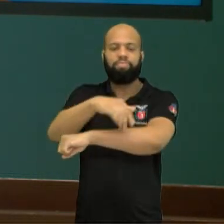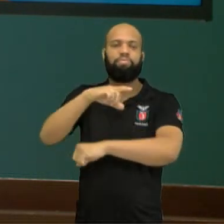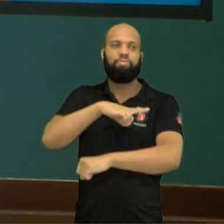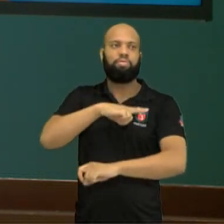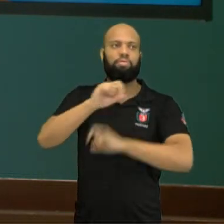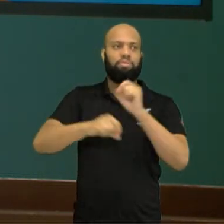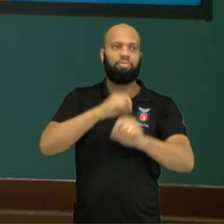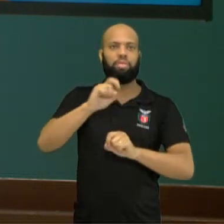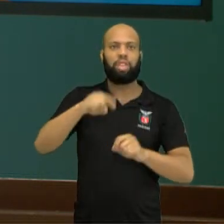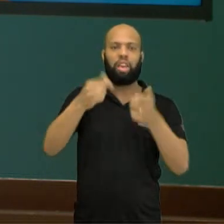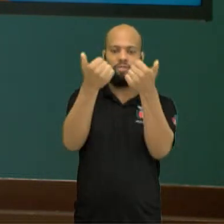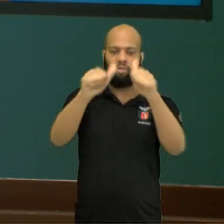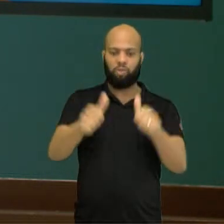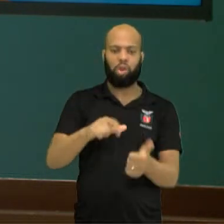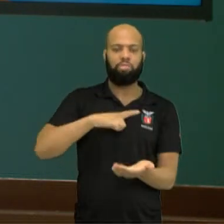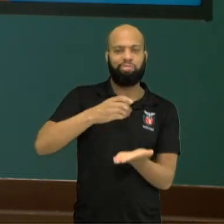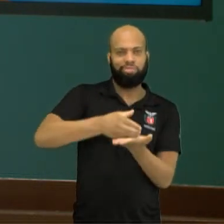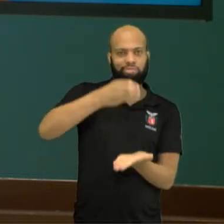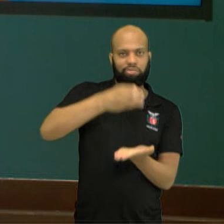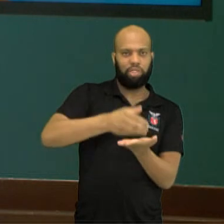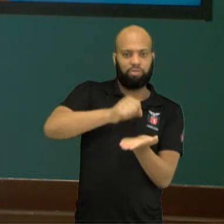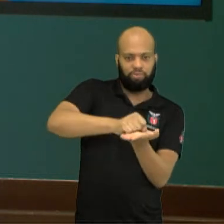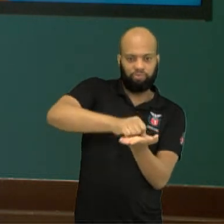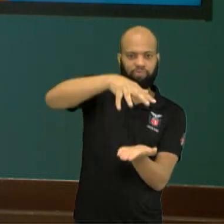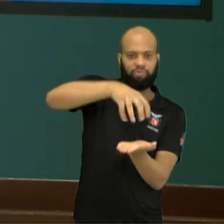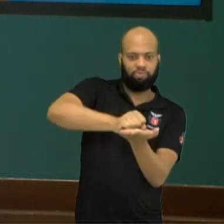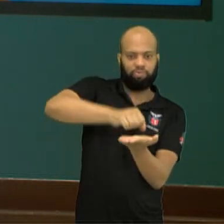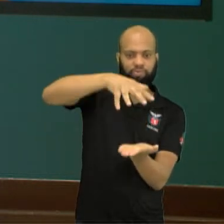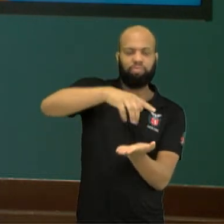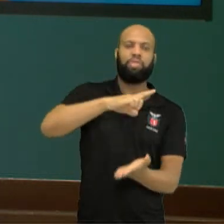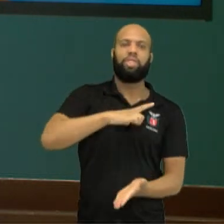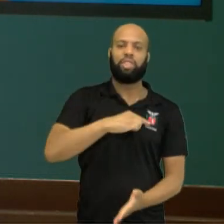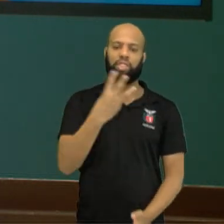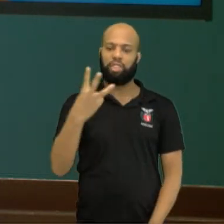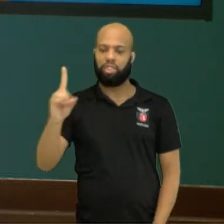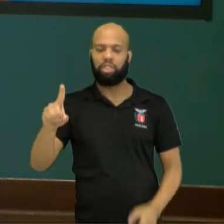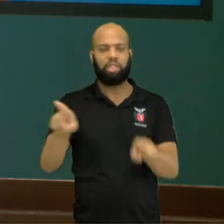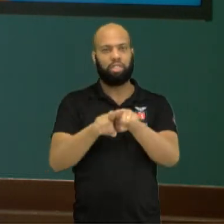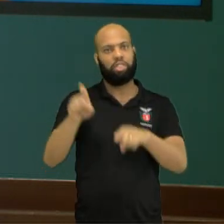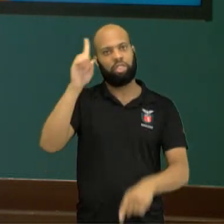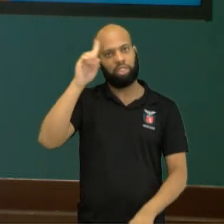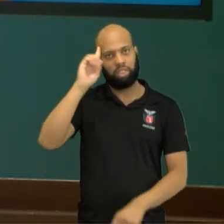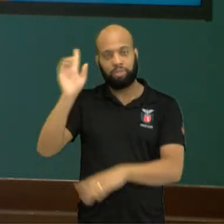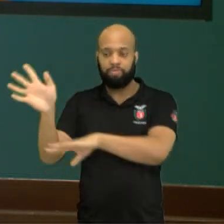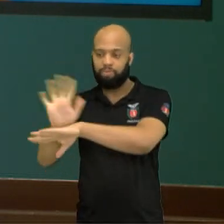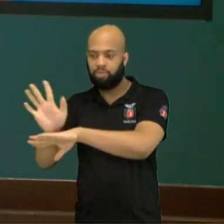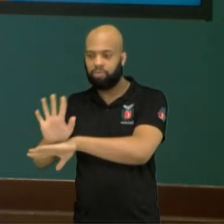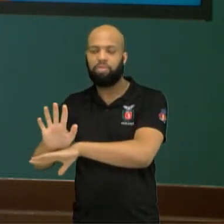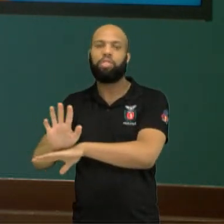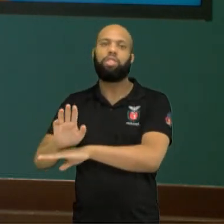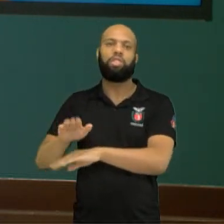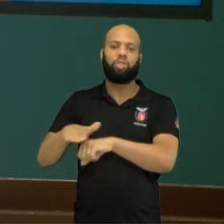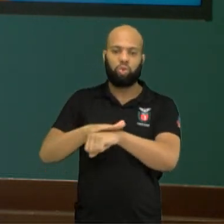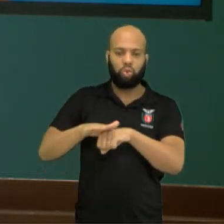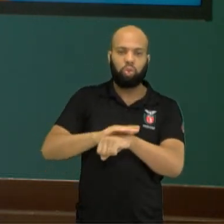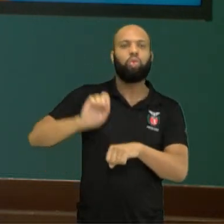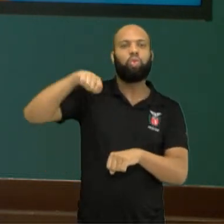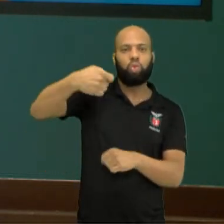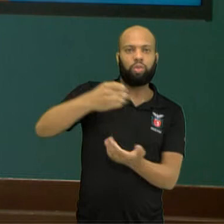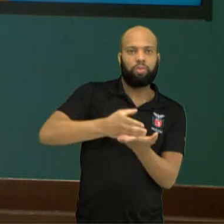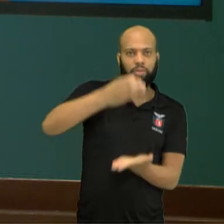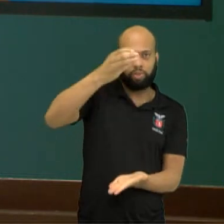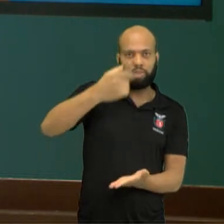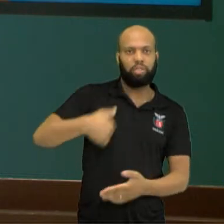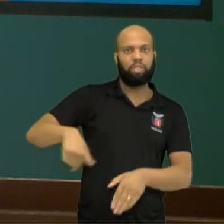um formato muito utilizado dentro da geometria espacial e no nosso cotidiano. Nesse vídeo nós conversamos a respeito